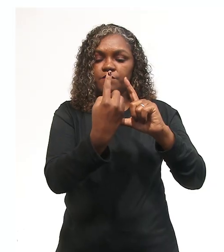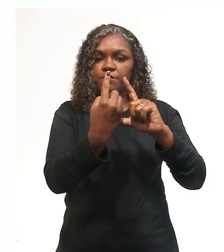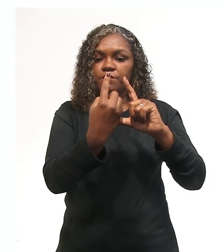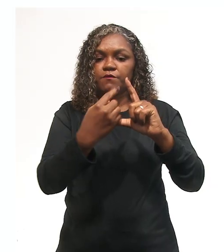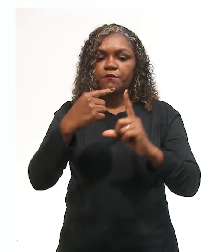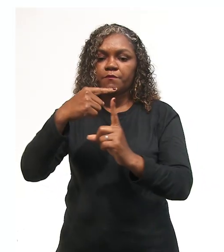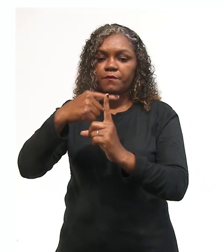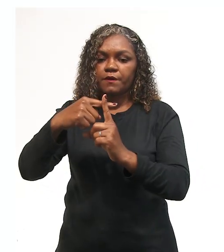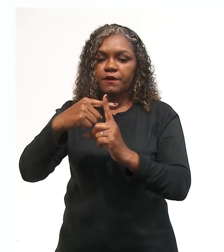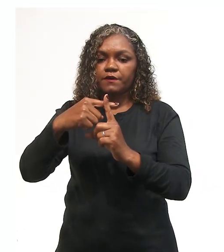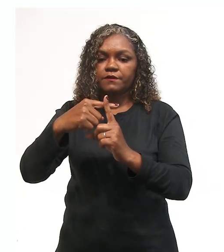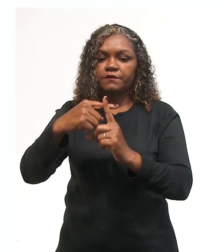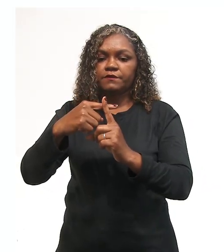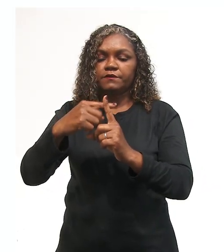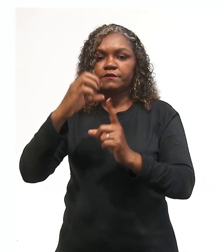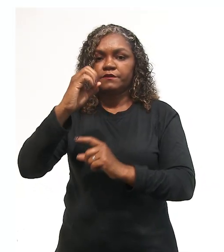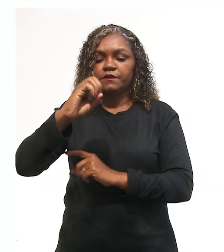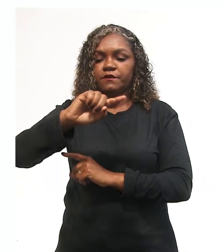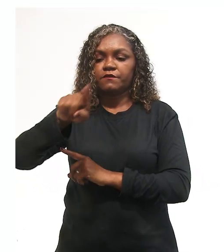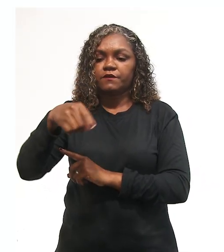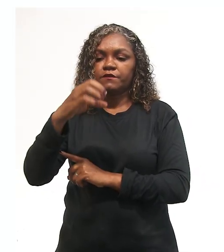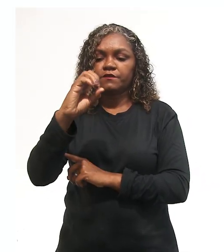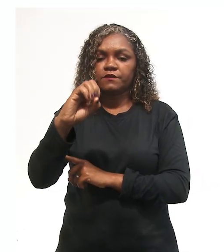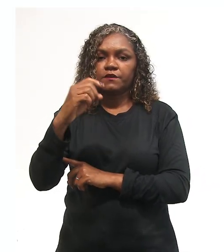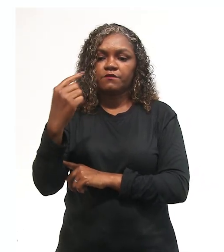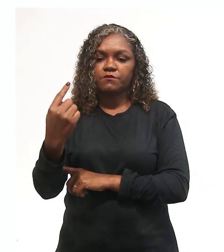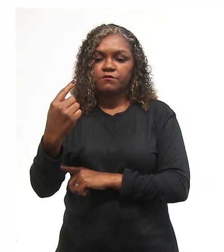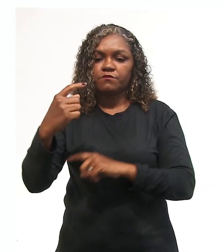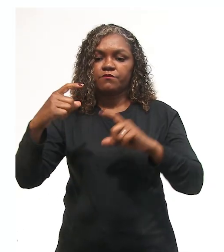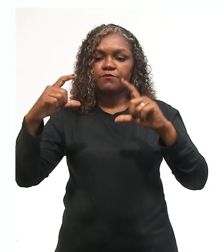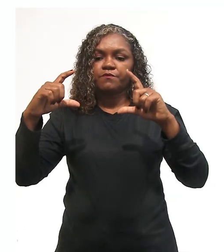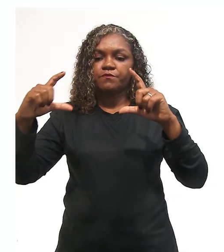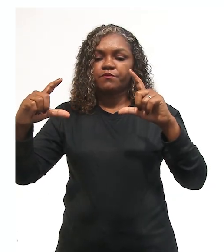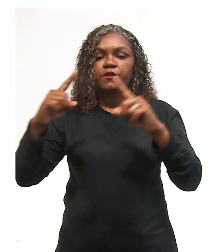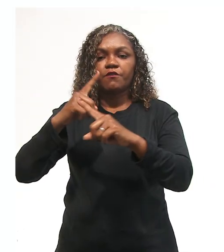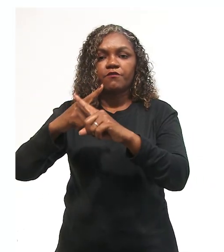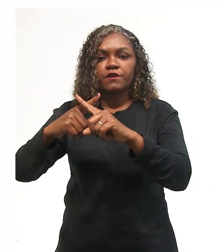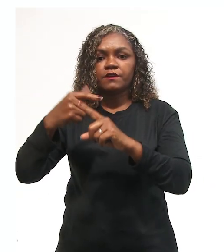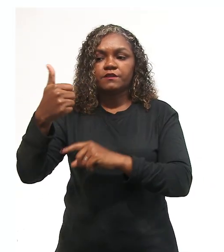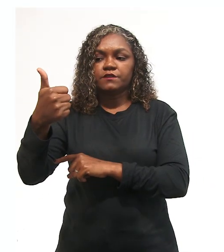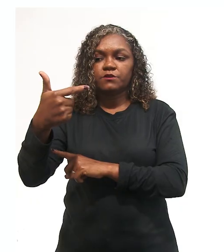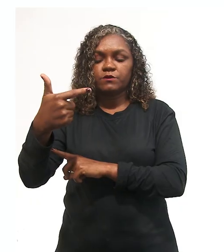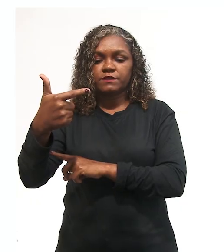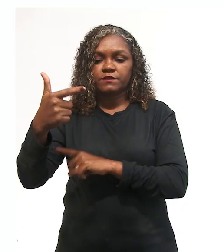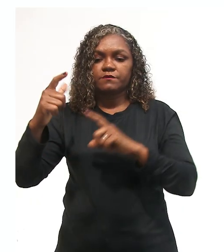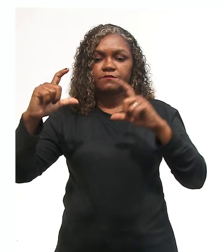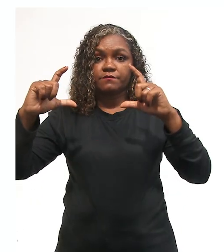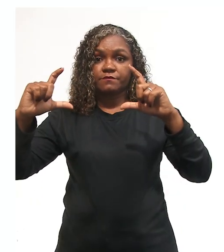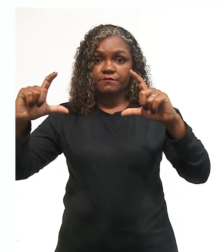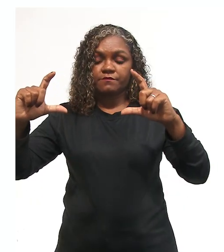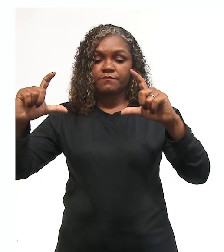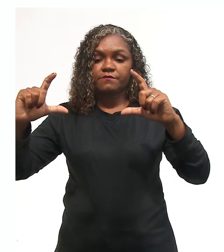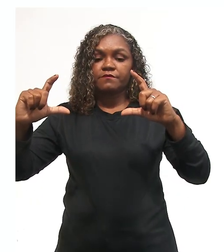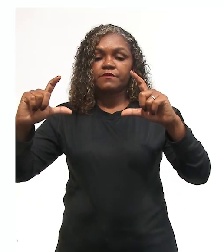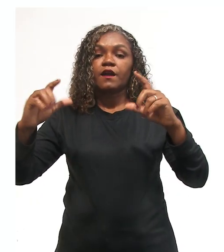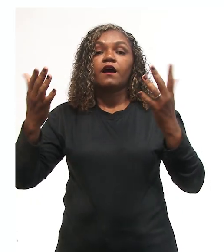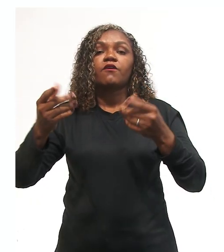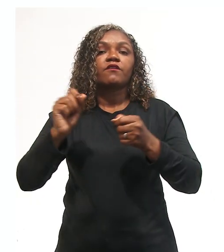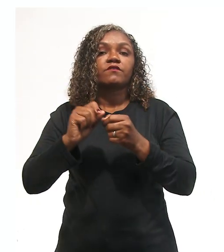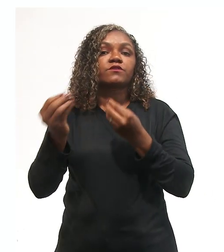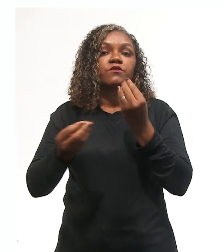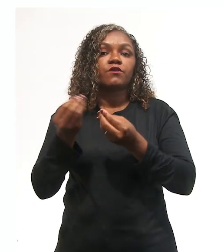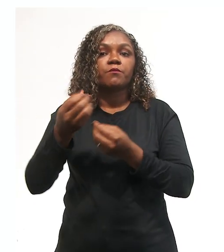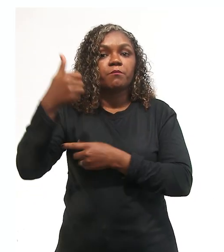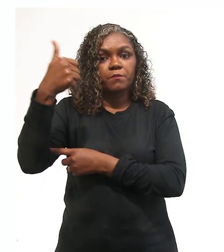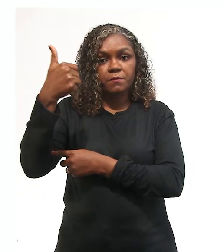0,01 vezes o prazo de 12 meses, né? Primeiro a gente vai resolver quem